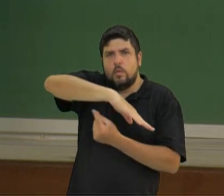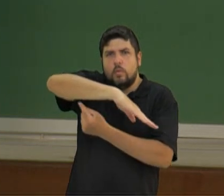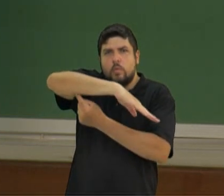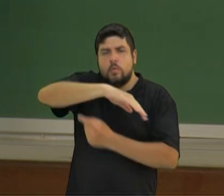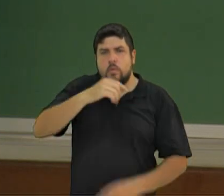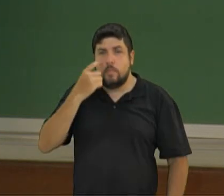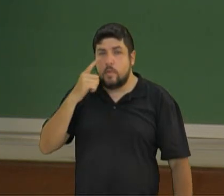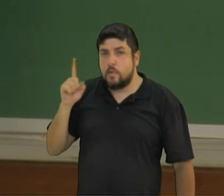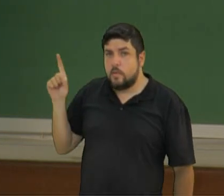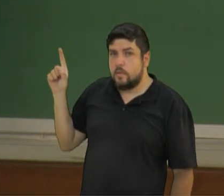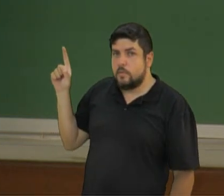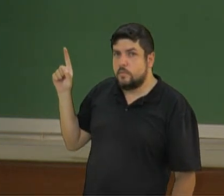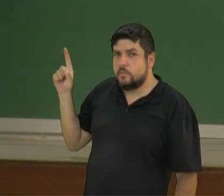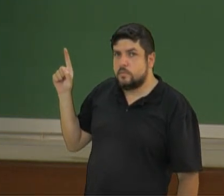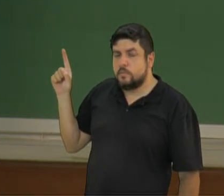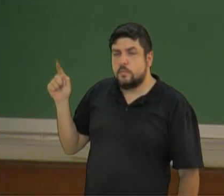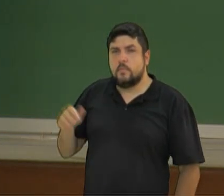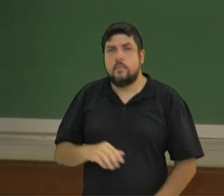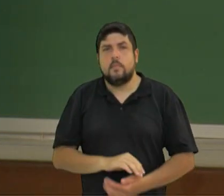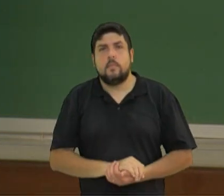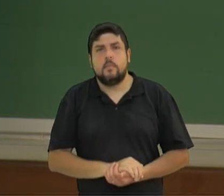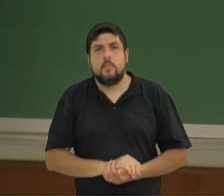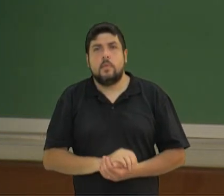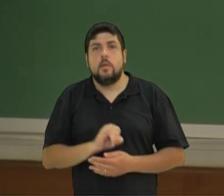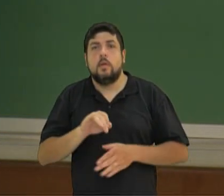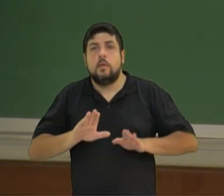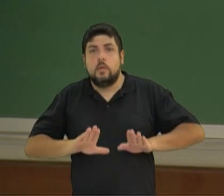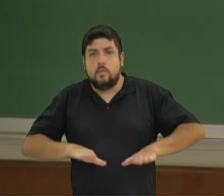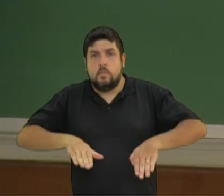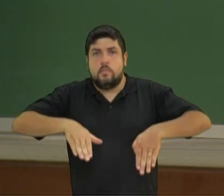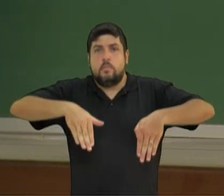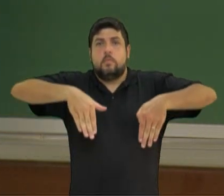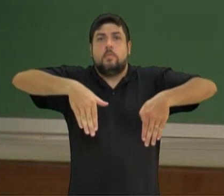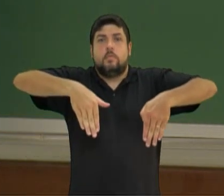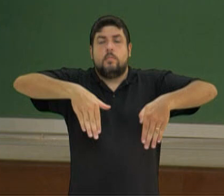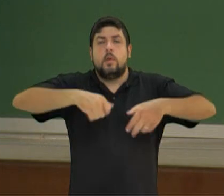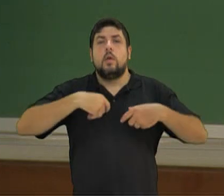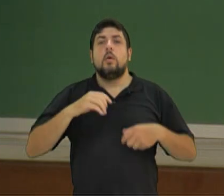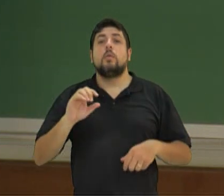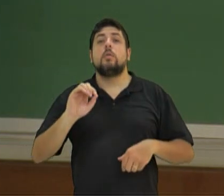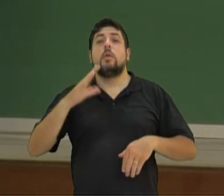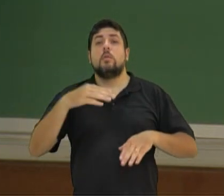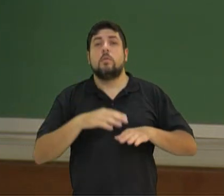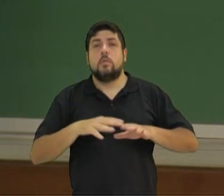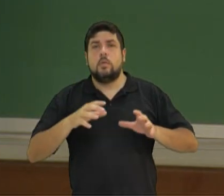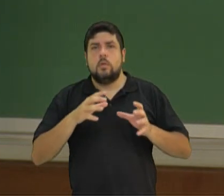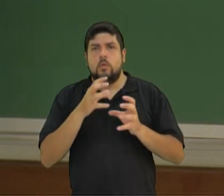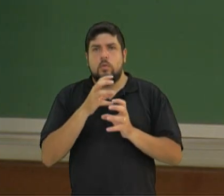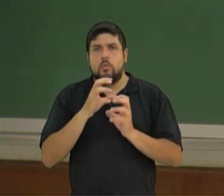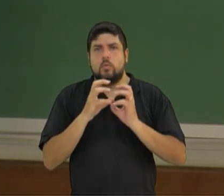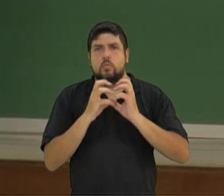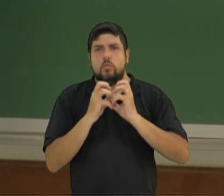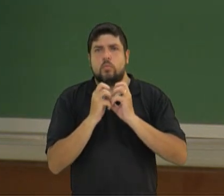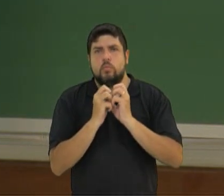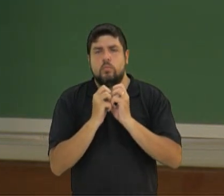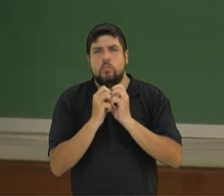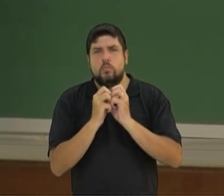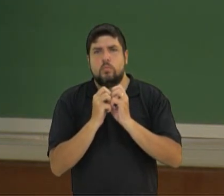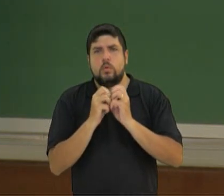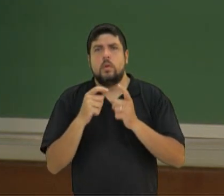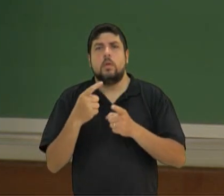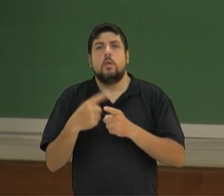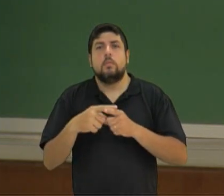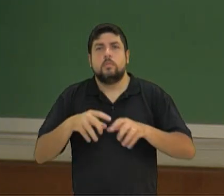exemplo da imagem você fica na ponta do pé, esse músculo ele vai contrair para